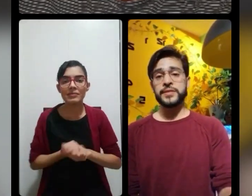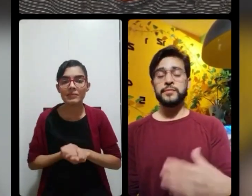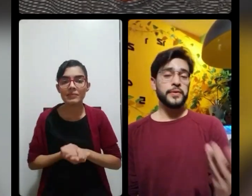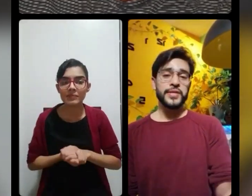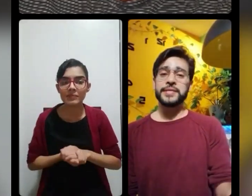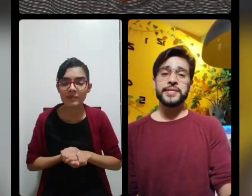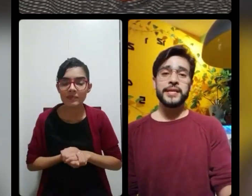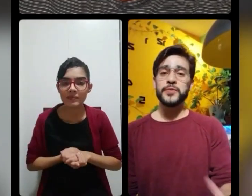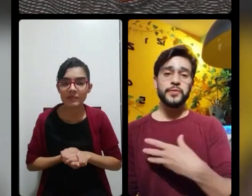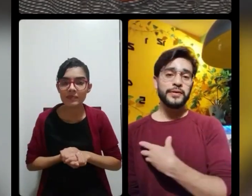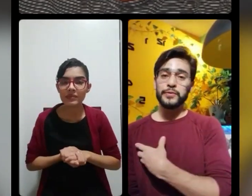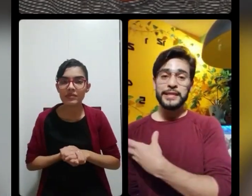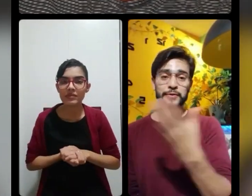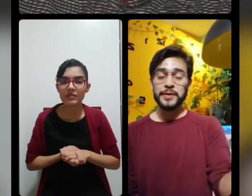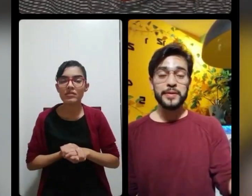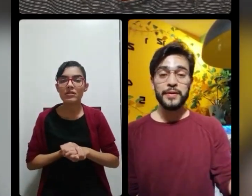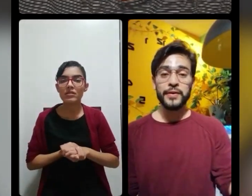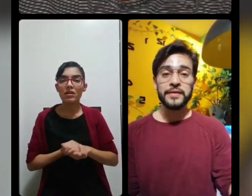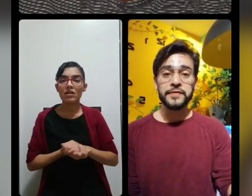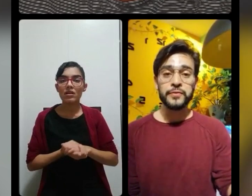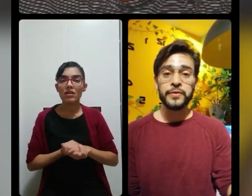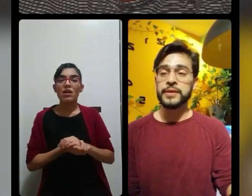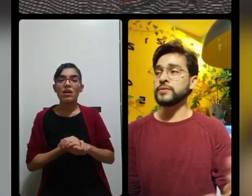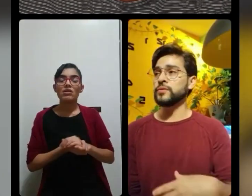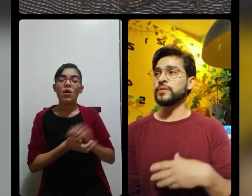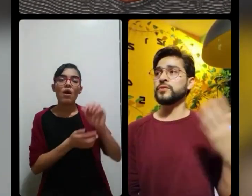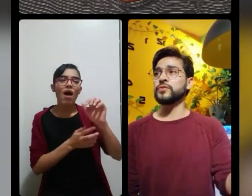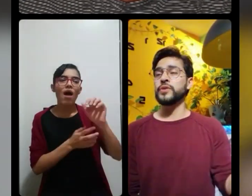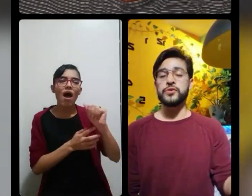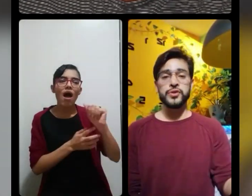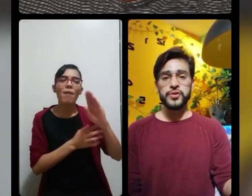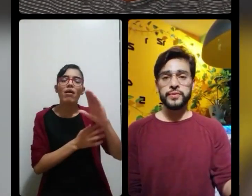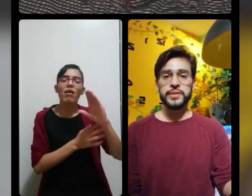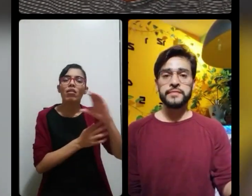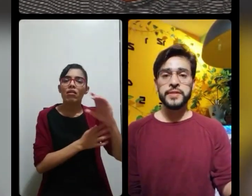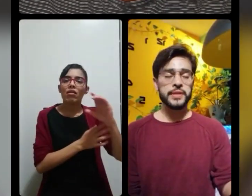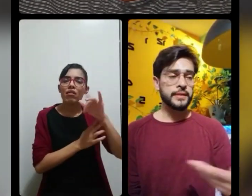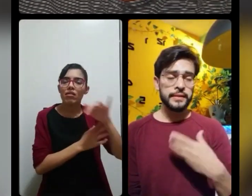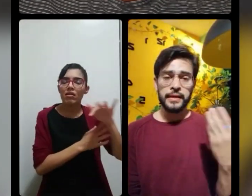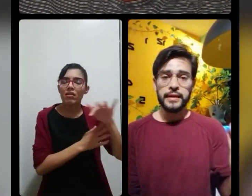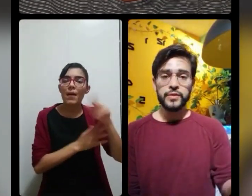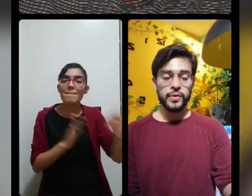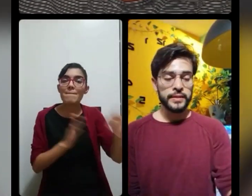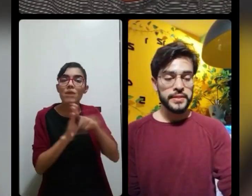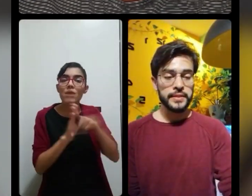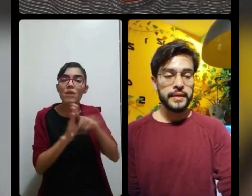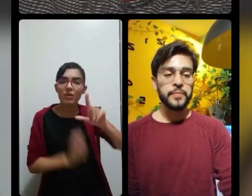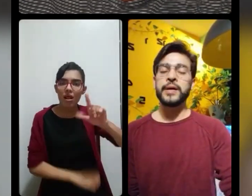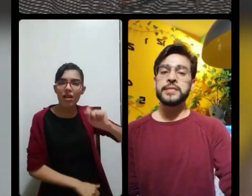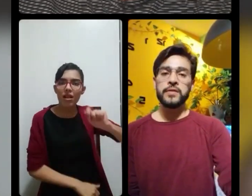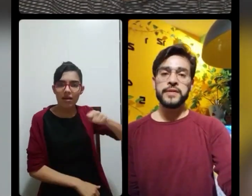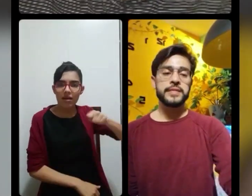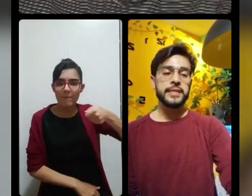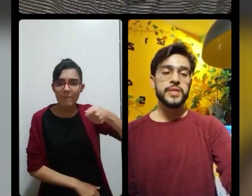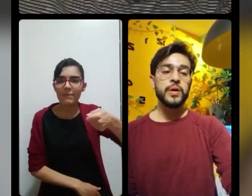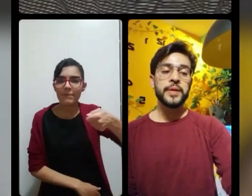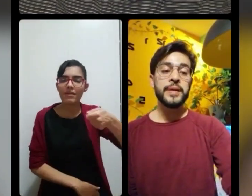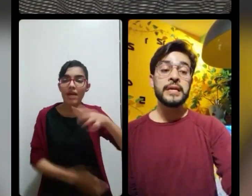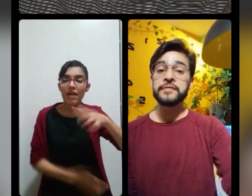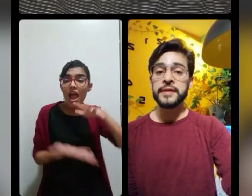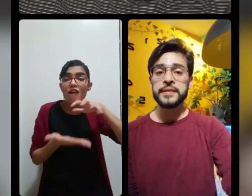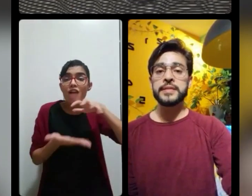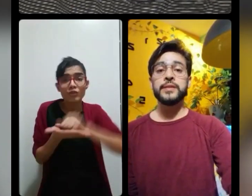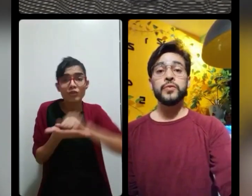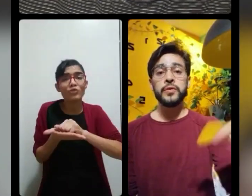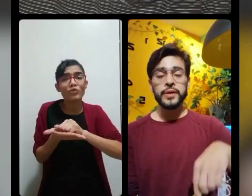primeira vez, eu não posso arriscar isso porque eu não li toda a bibliografia do Rio Grande do Norte, todo o registro que se fez aqui durante esse tempo, mas talvez tenha sido a